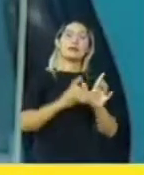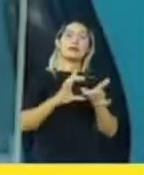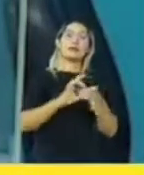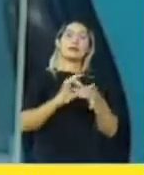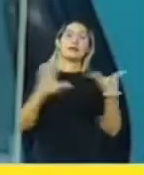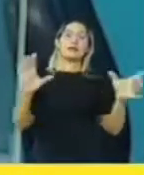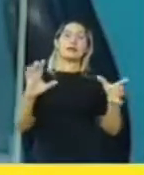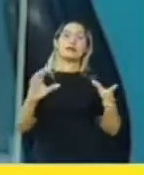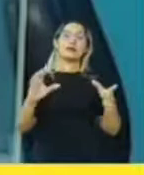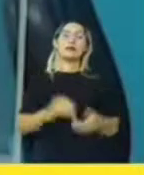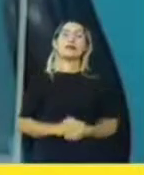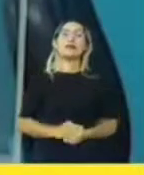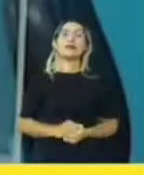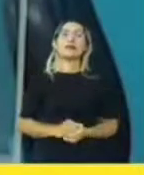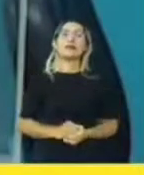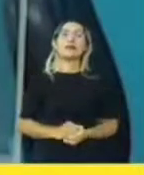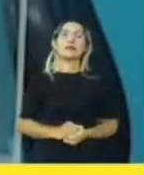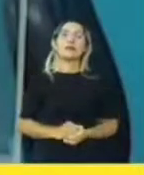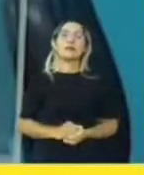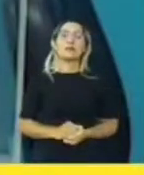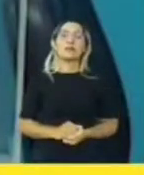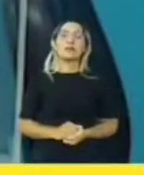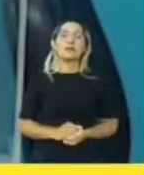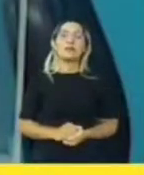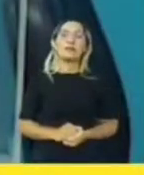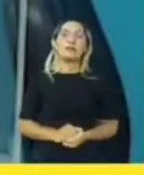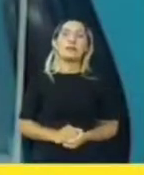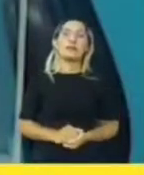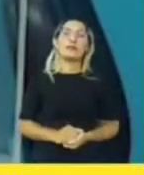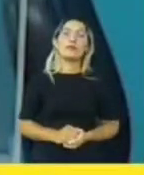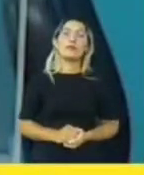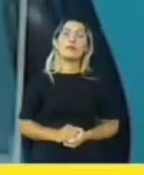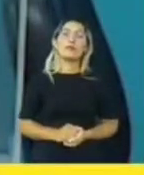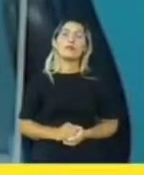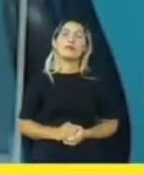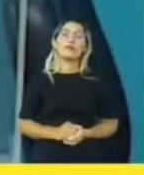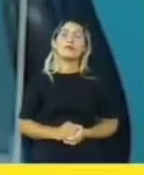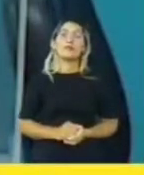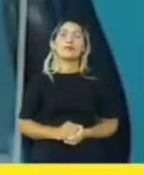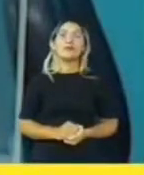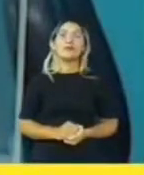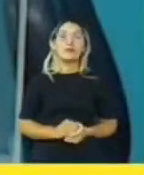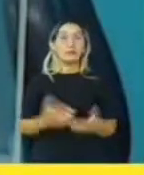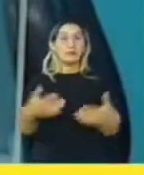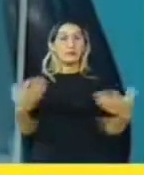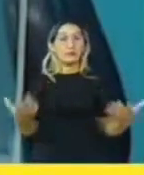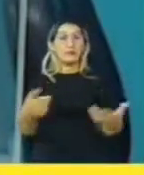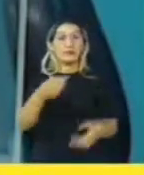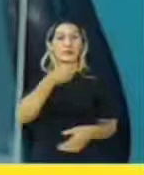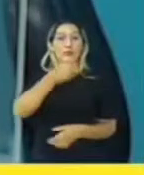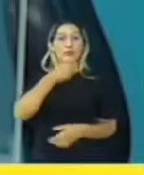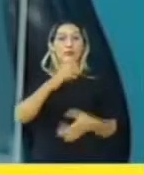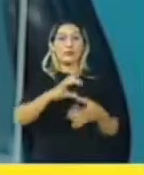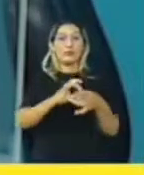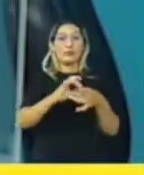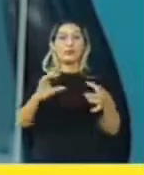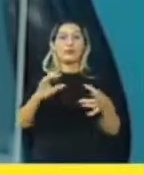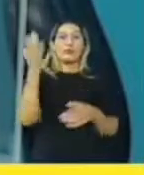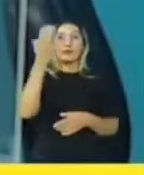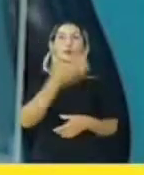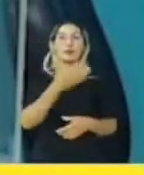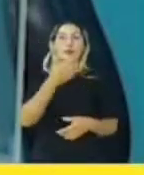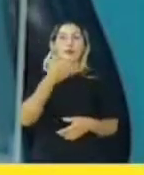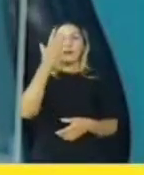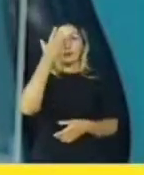e o malefício do passaporte sanitários que ela a tese deles não é e para tal usaram A Tribuna se for